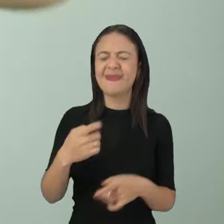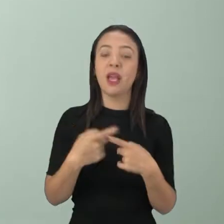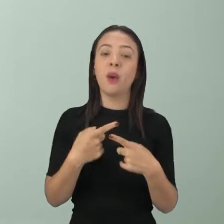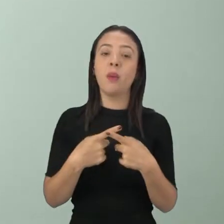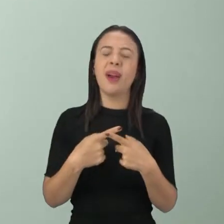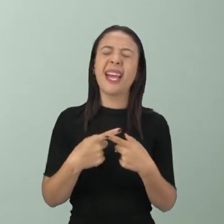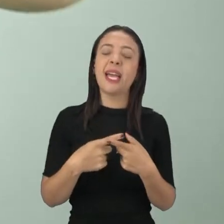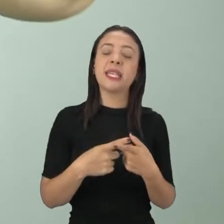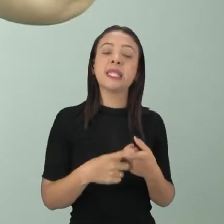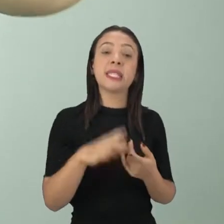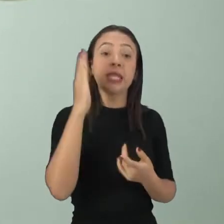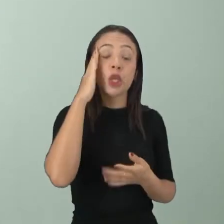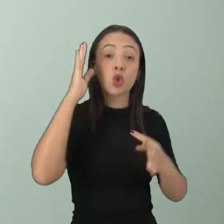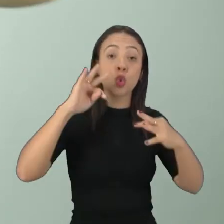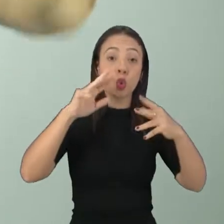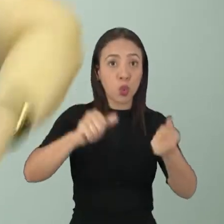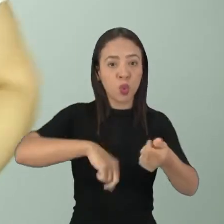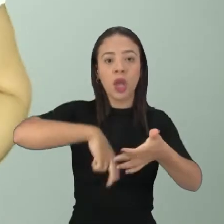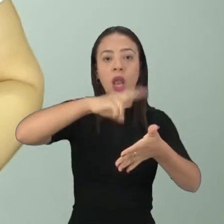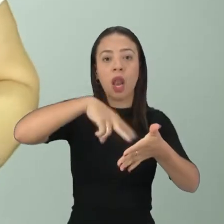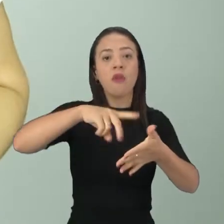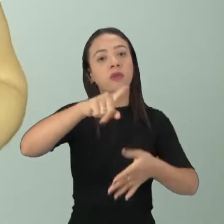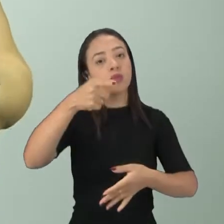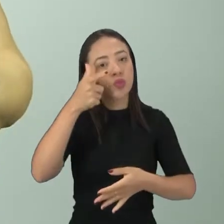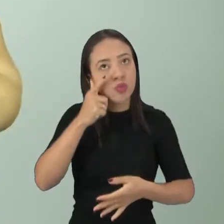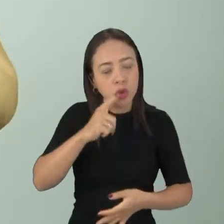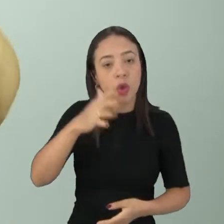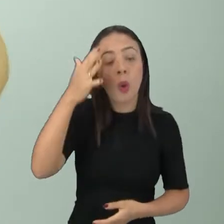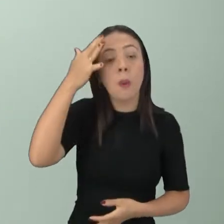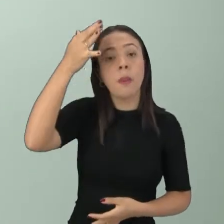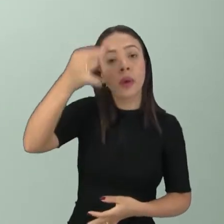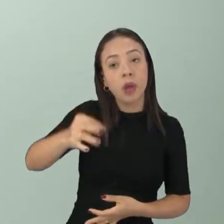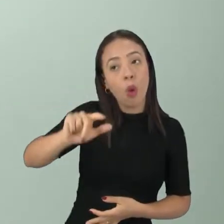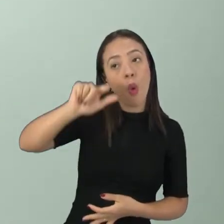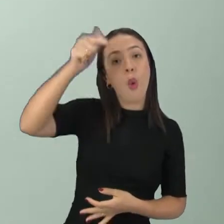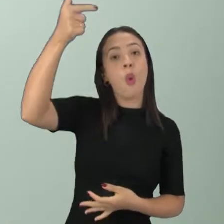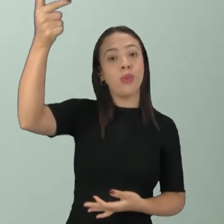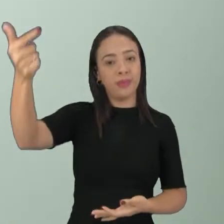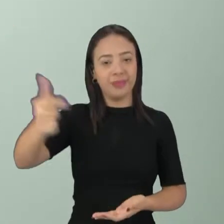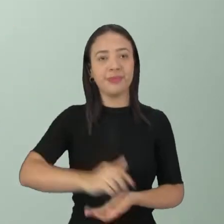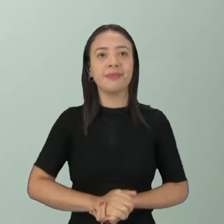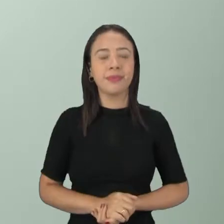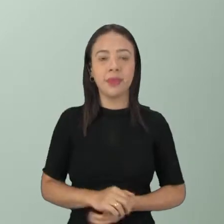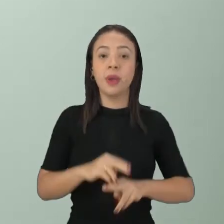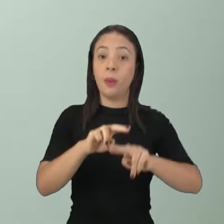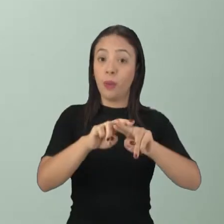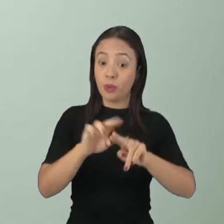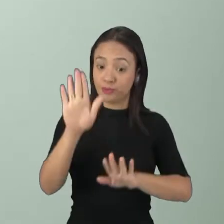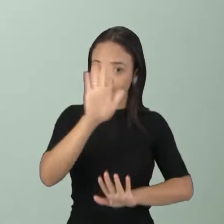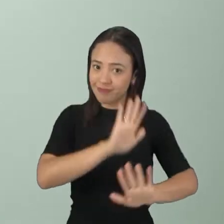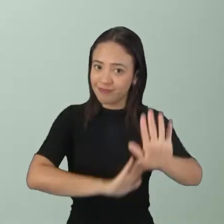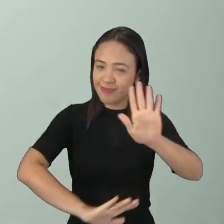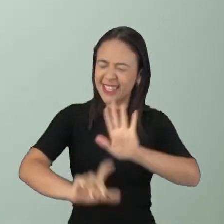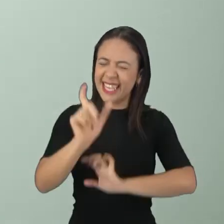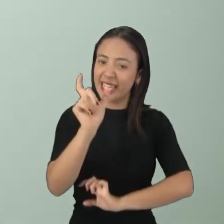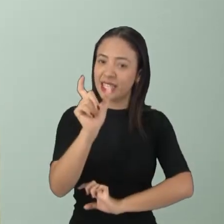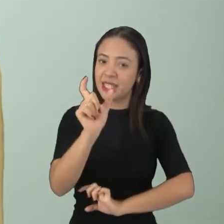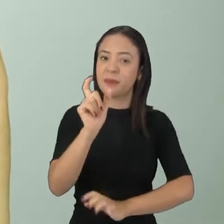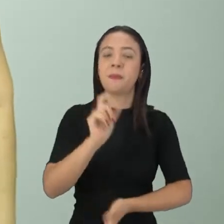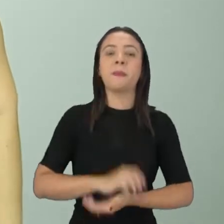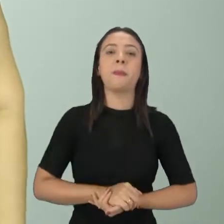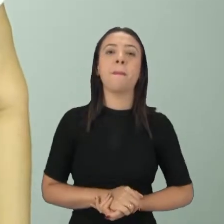dito, você vai a uma outra interpretação, ok? Faz inferências. Cuidado com essas palavrinhas que